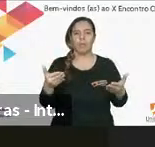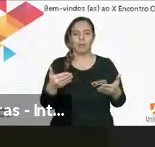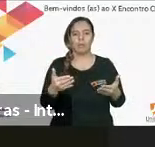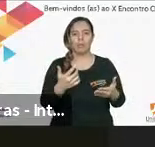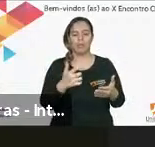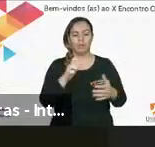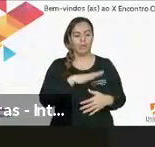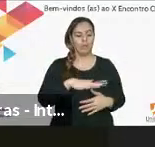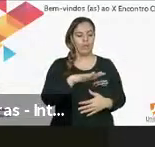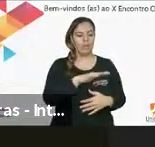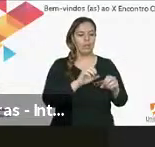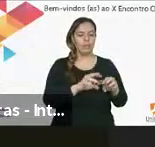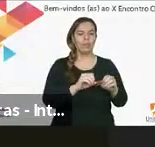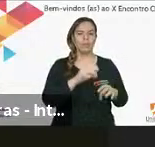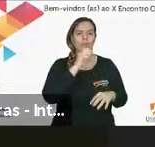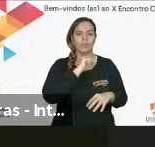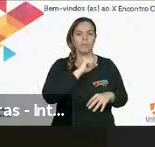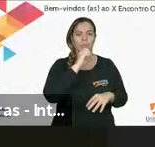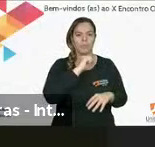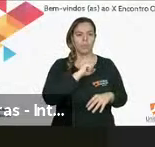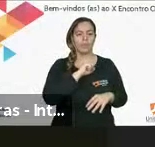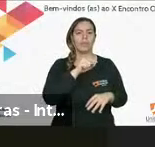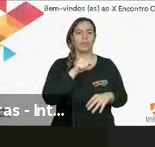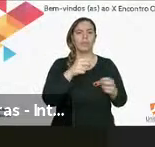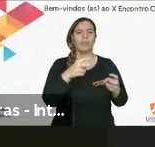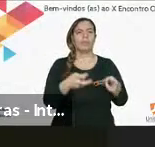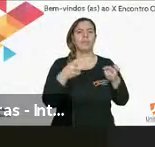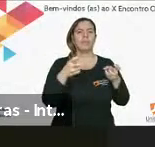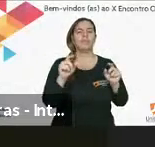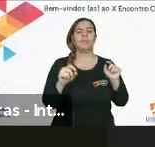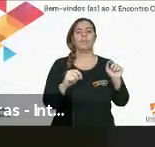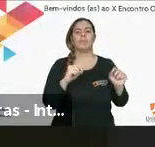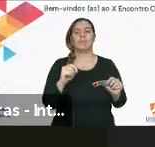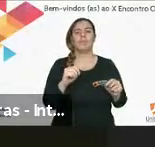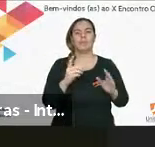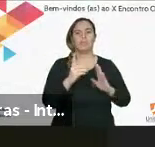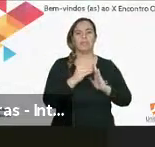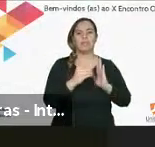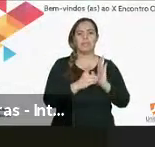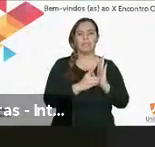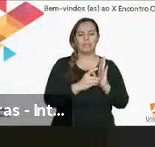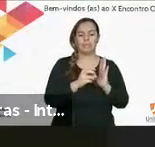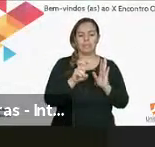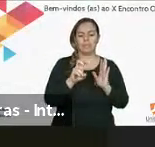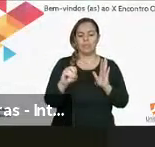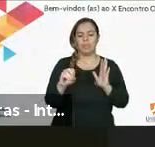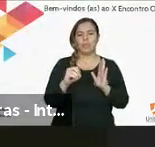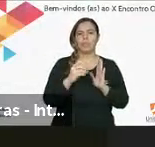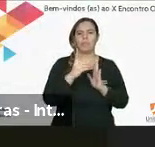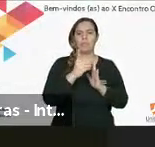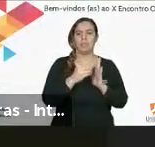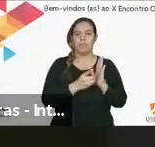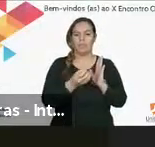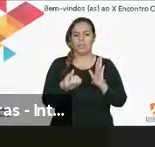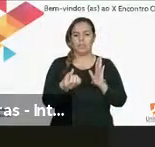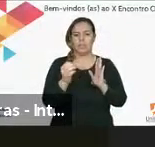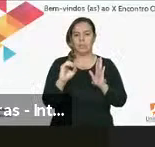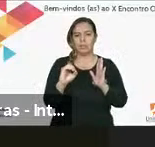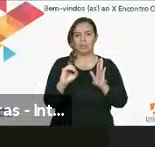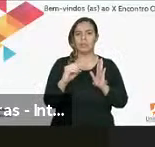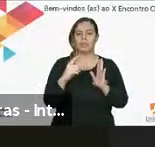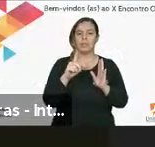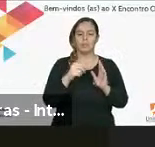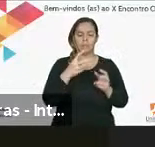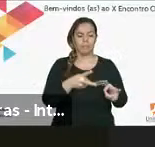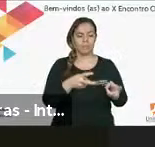educacional. E o que ele observava aí, final da década de 50 para 60, era uma educação